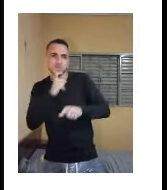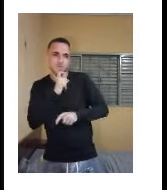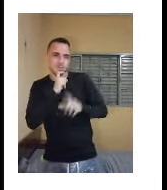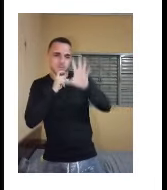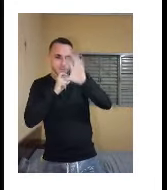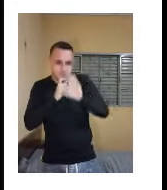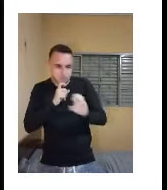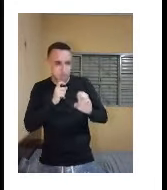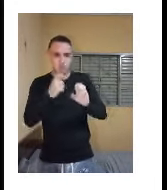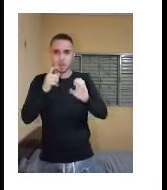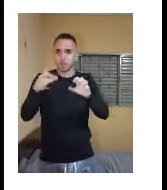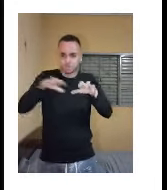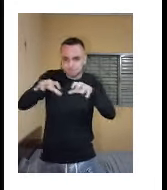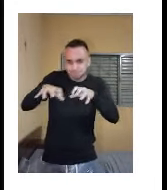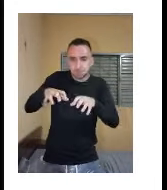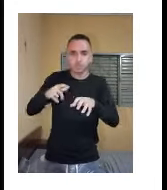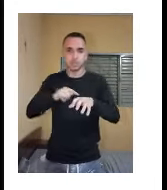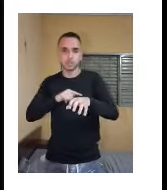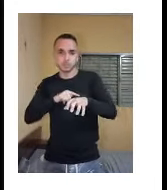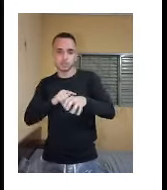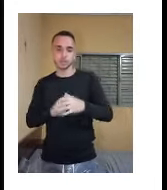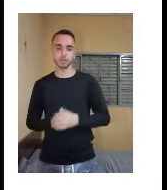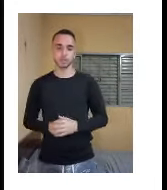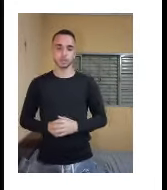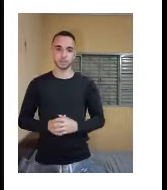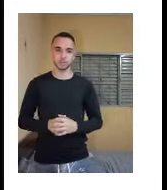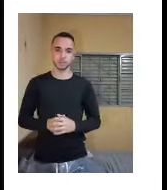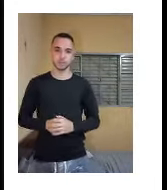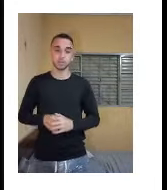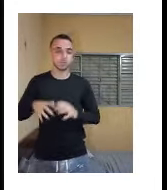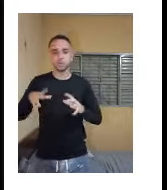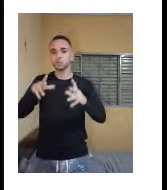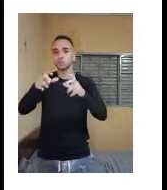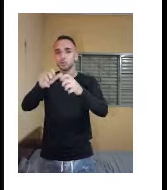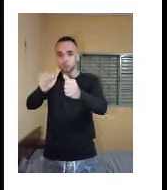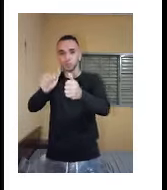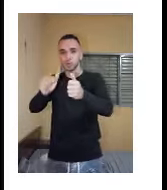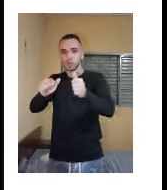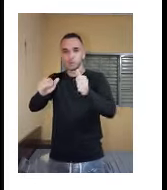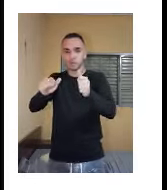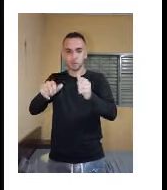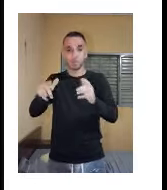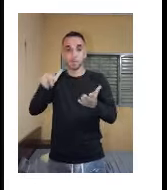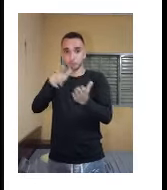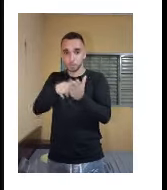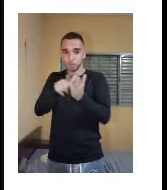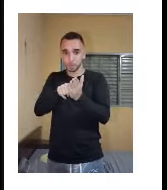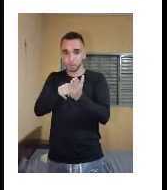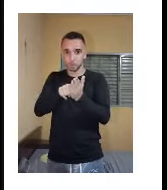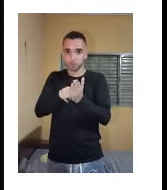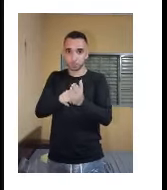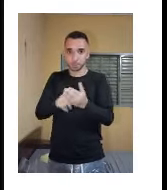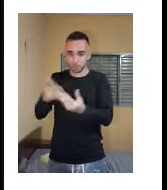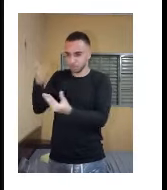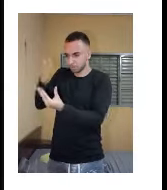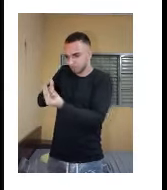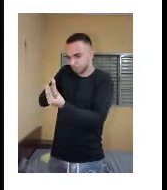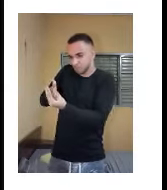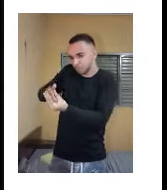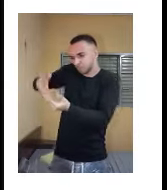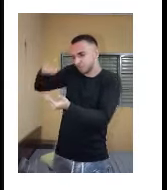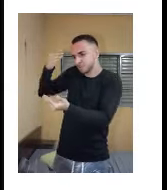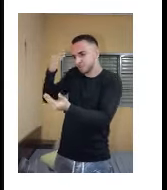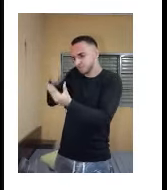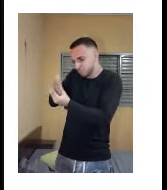Toda essa documentação produzida de milhares de páginas passou por vários ciclos